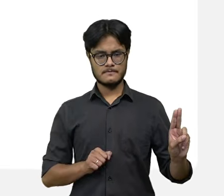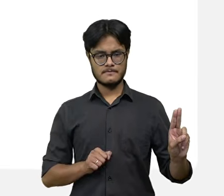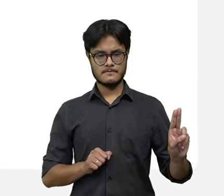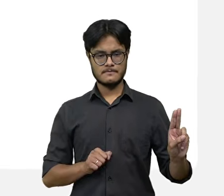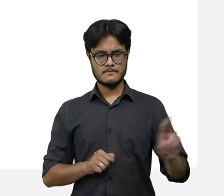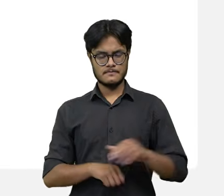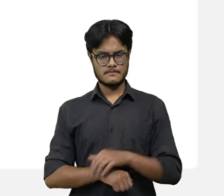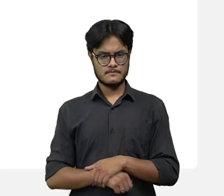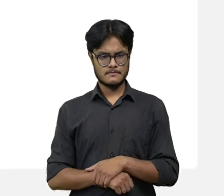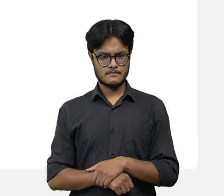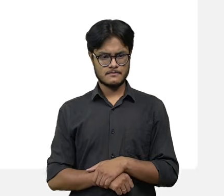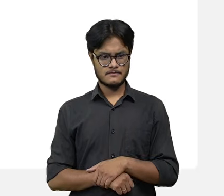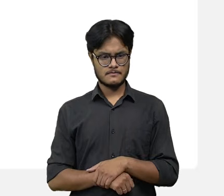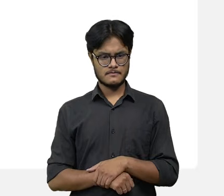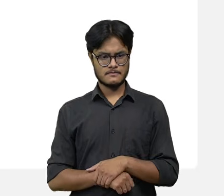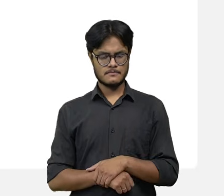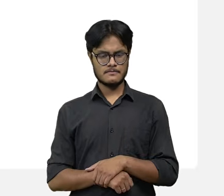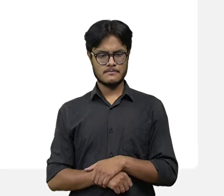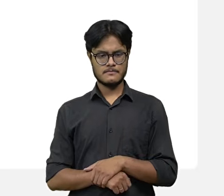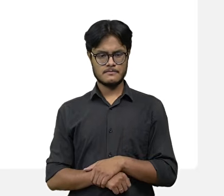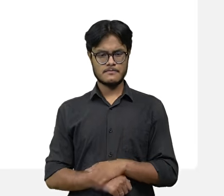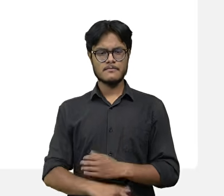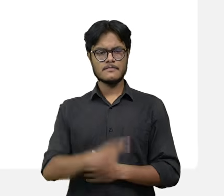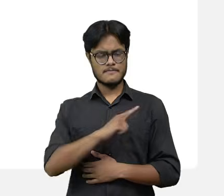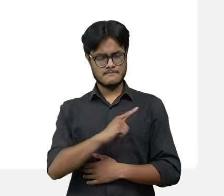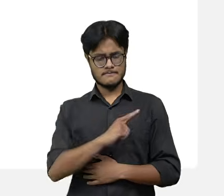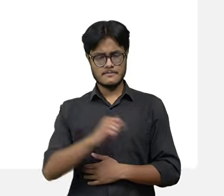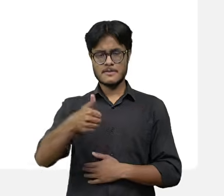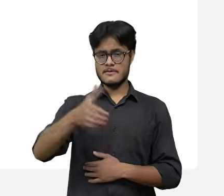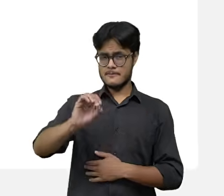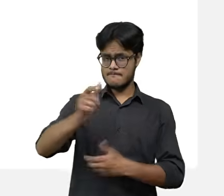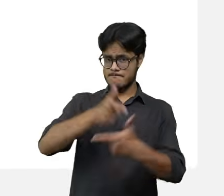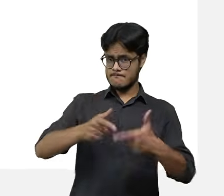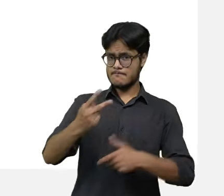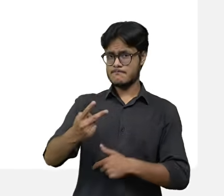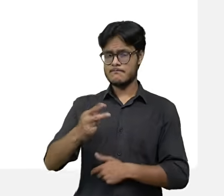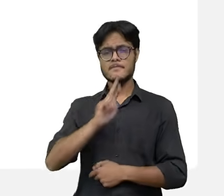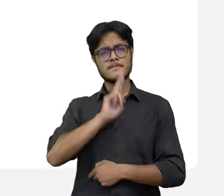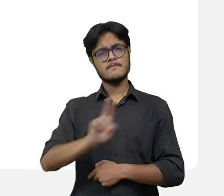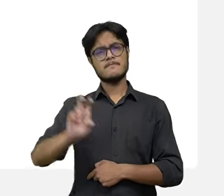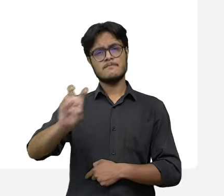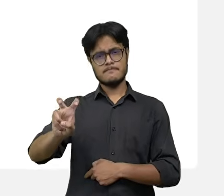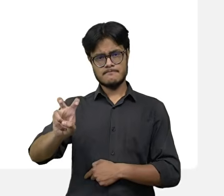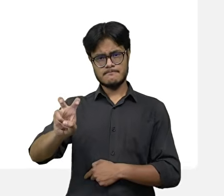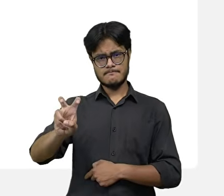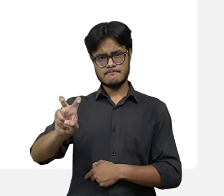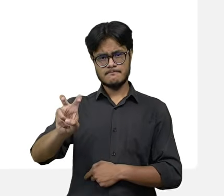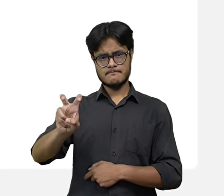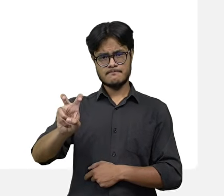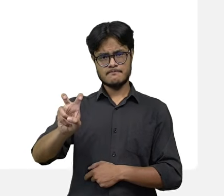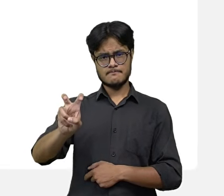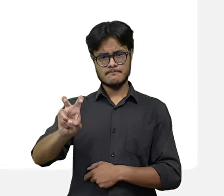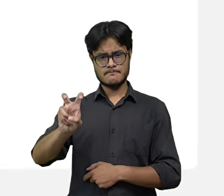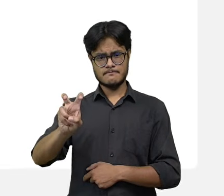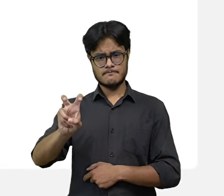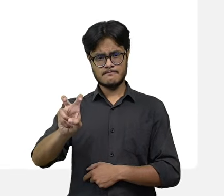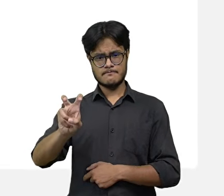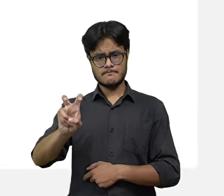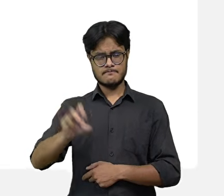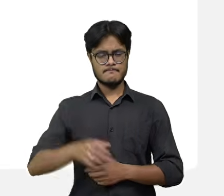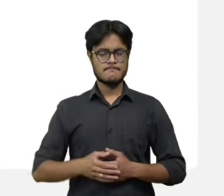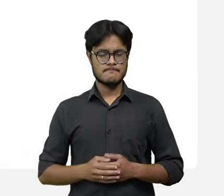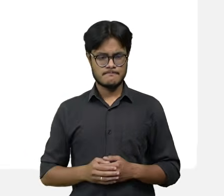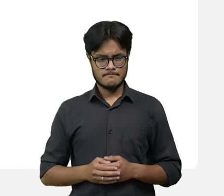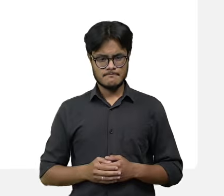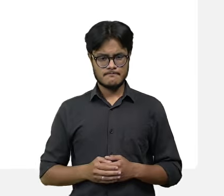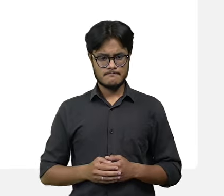ICC? 2. Então, nós temos a nossa continha aí, 10 dividido por 2, a resistência vai dar 5 ohm,